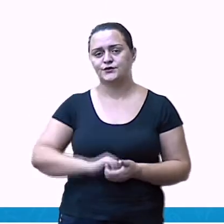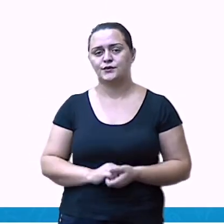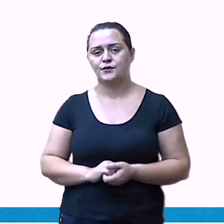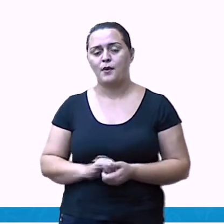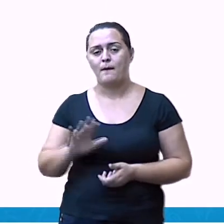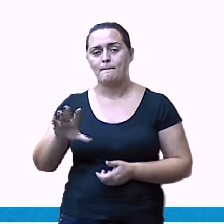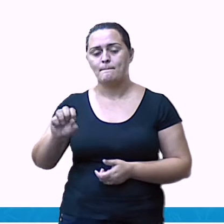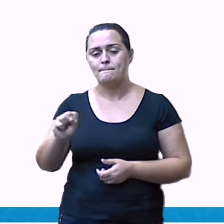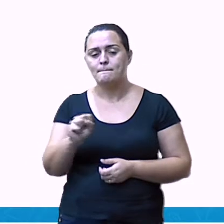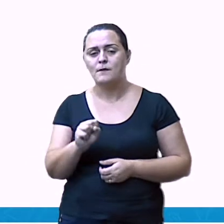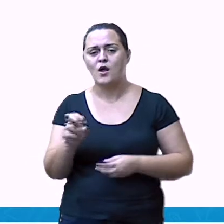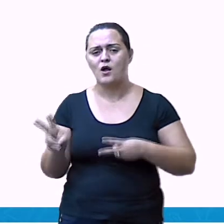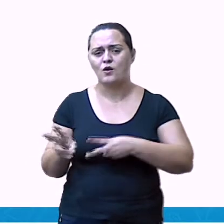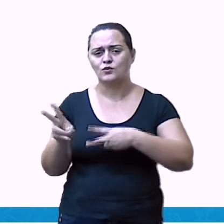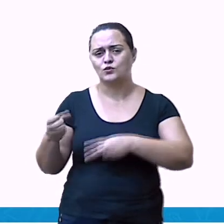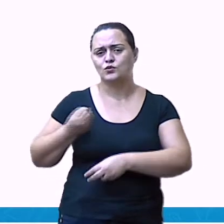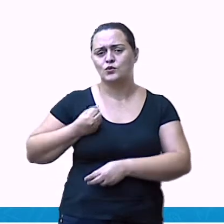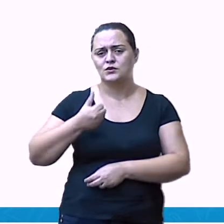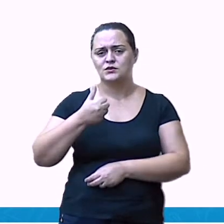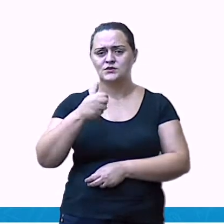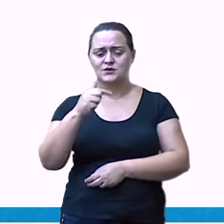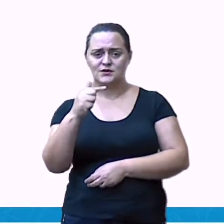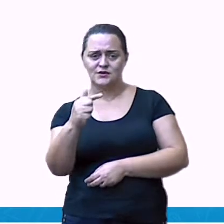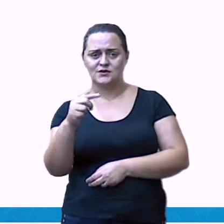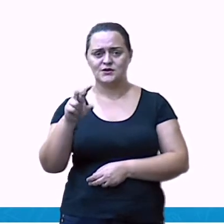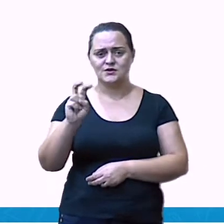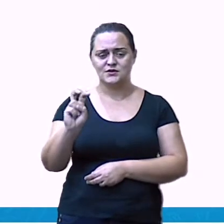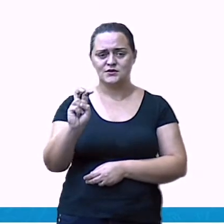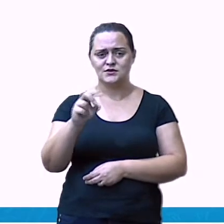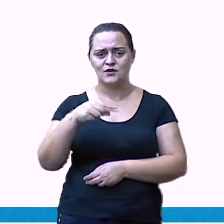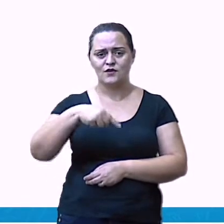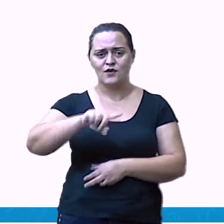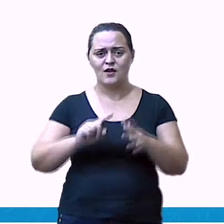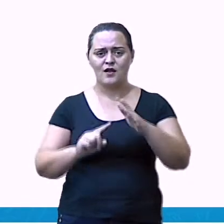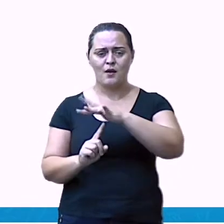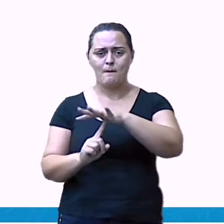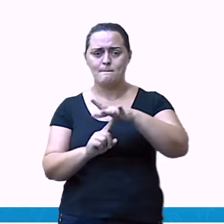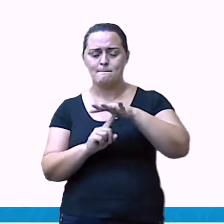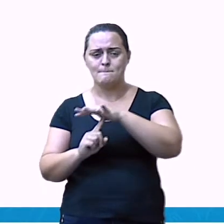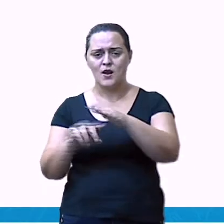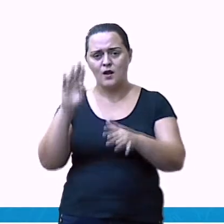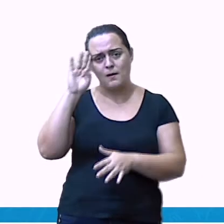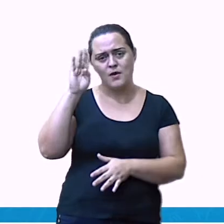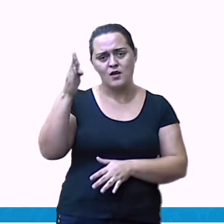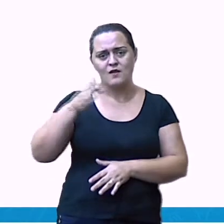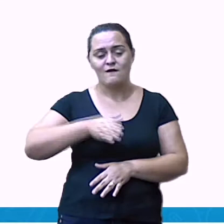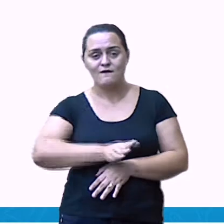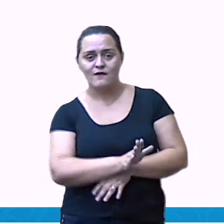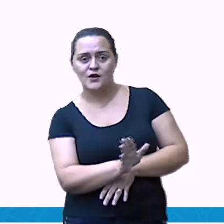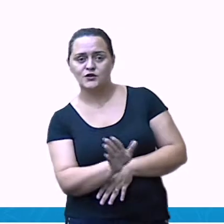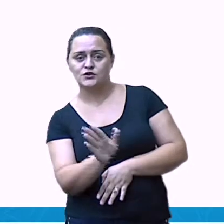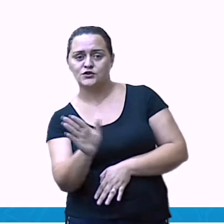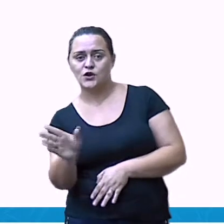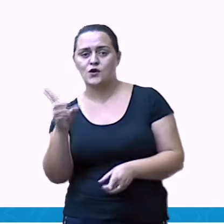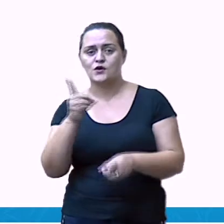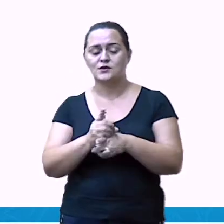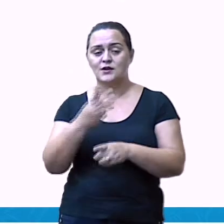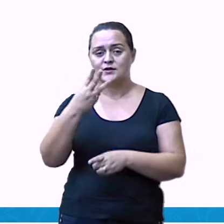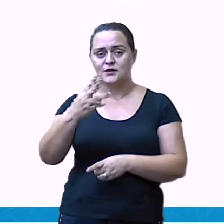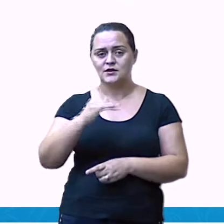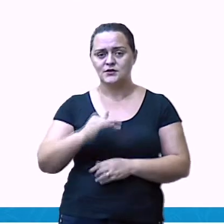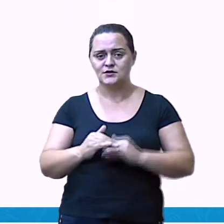bonde número 75, desça na praça principal, vire à direita, encontrará